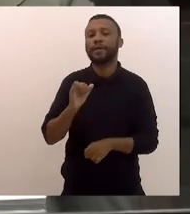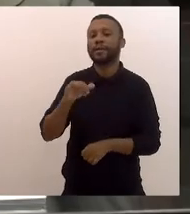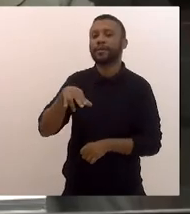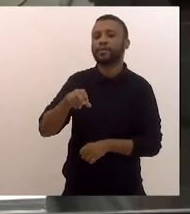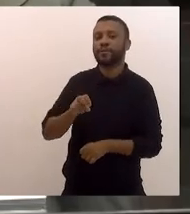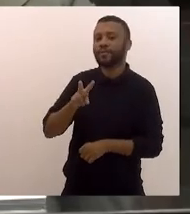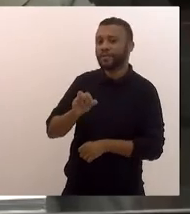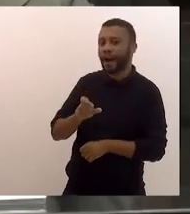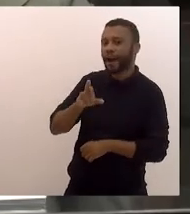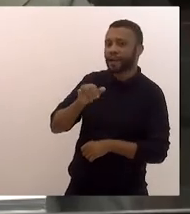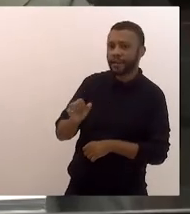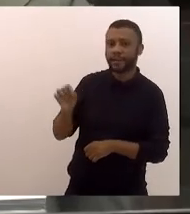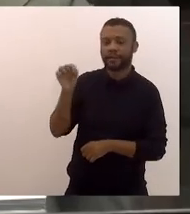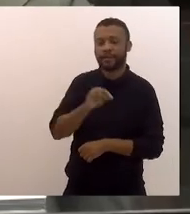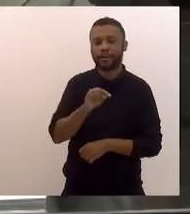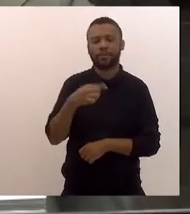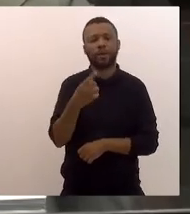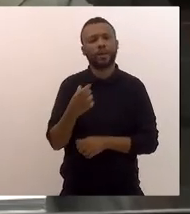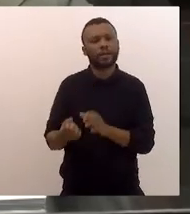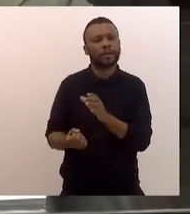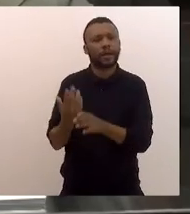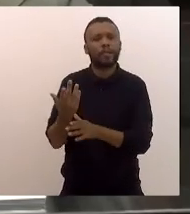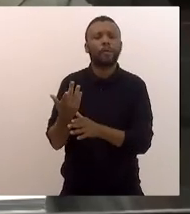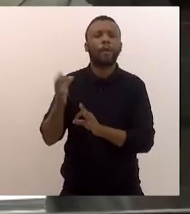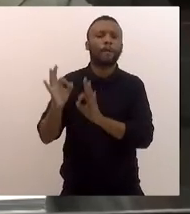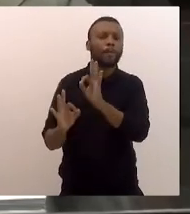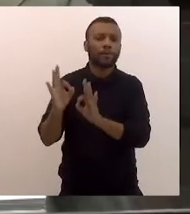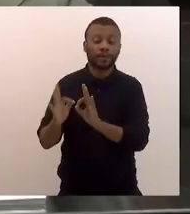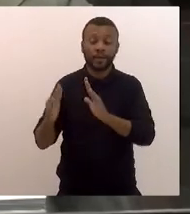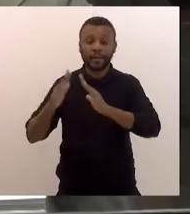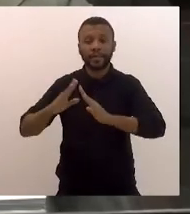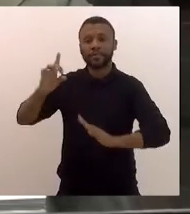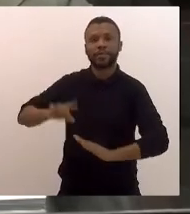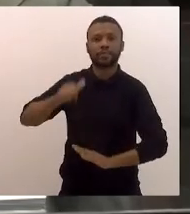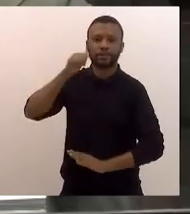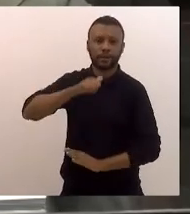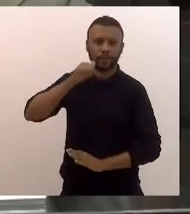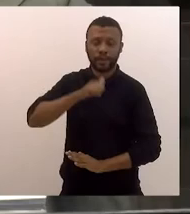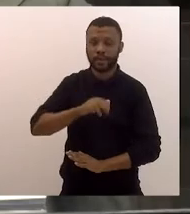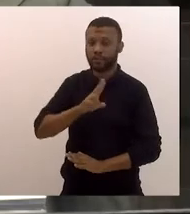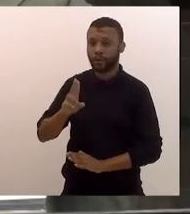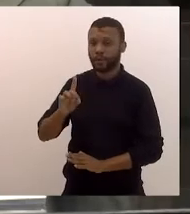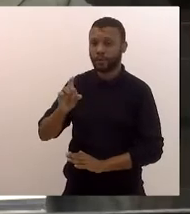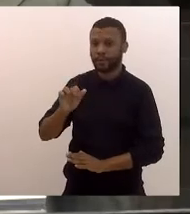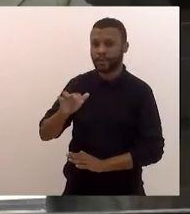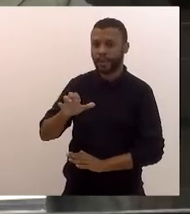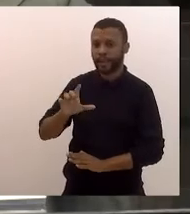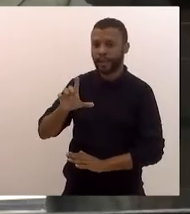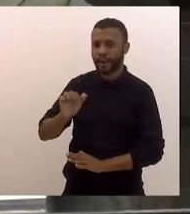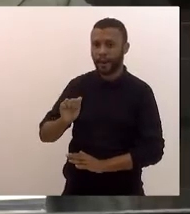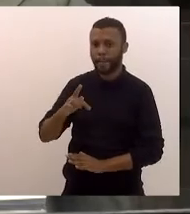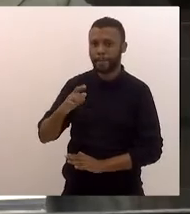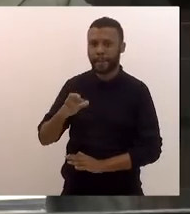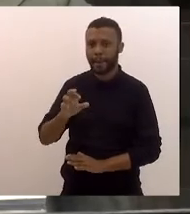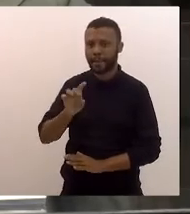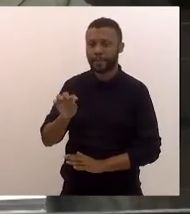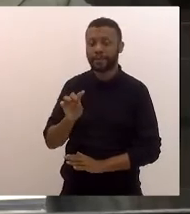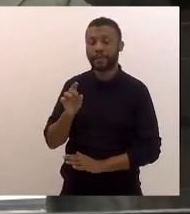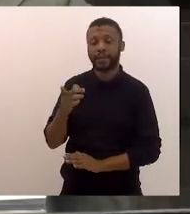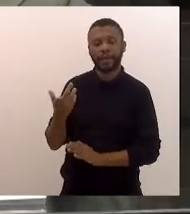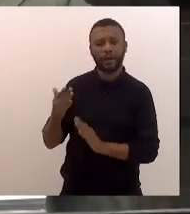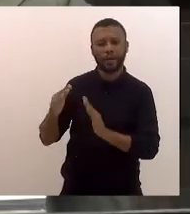importantíssimo na cidade de Miguel Pereira chamado casa de Direito da mulher Daniela Perez em uma casa que tem uma